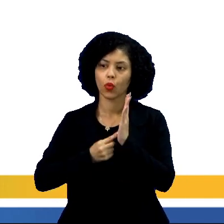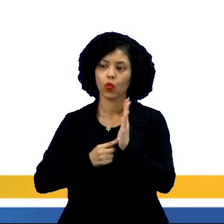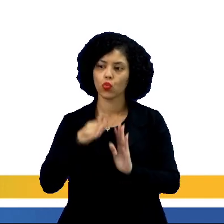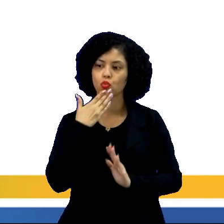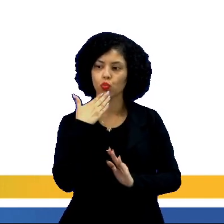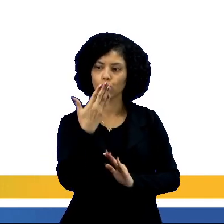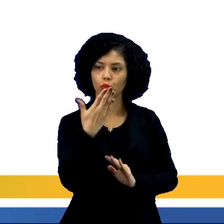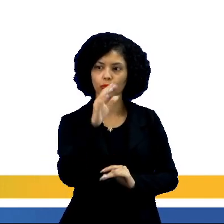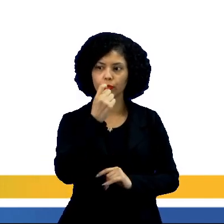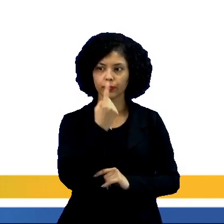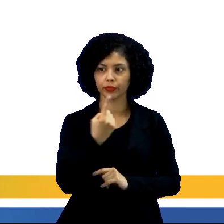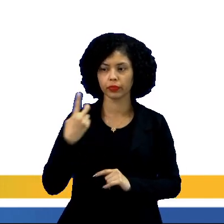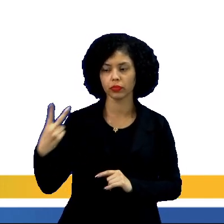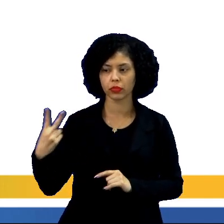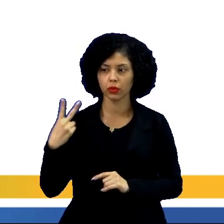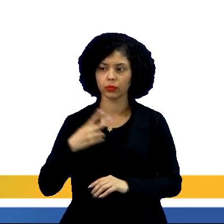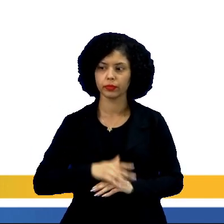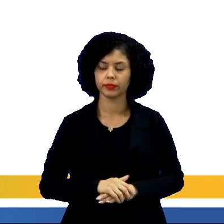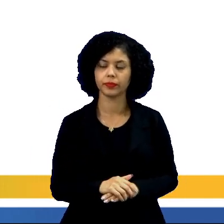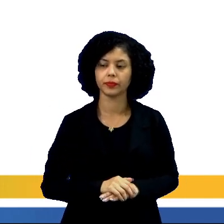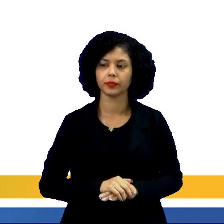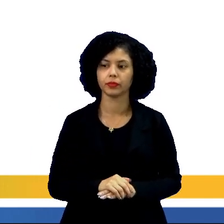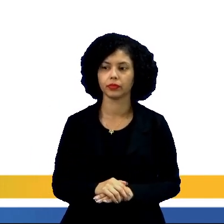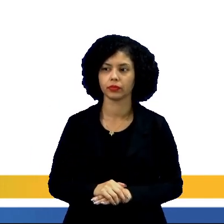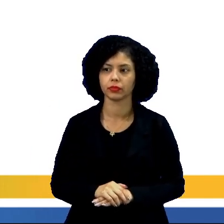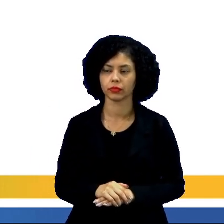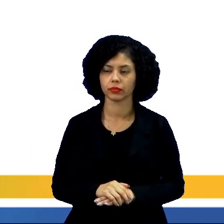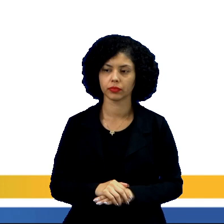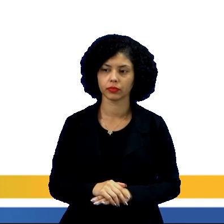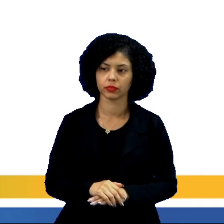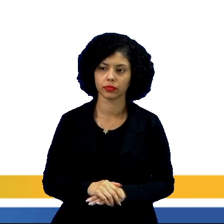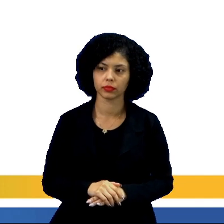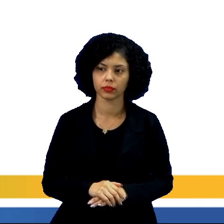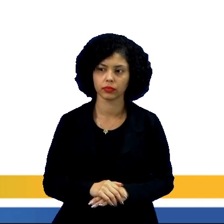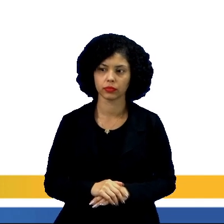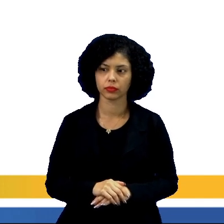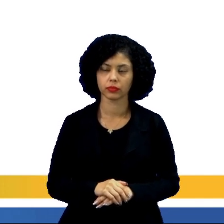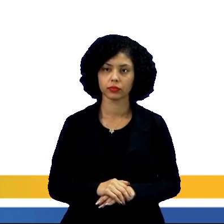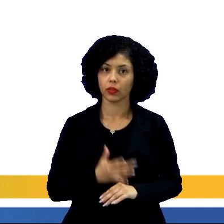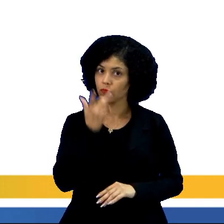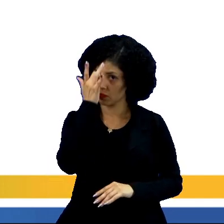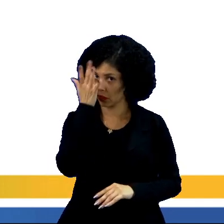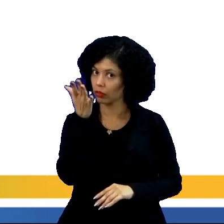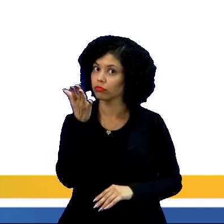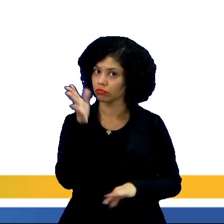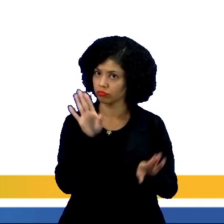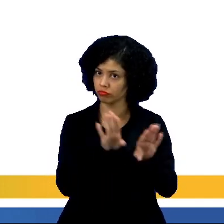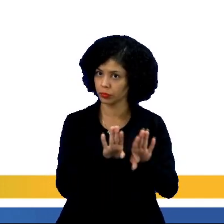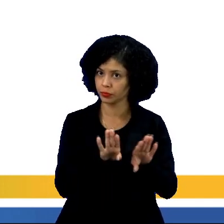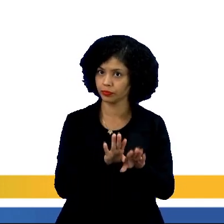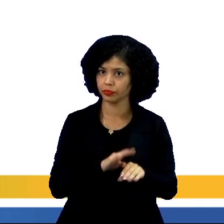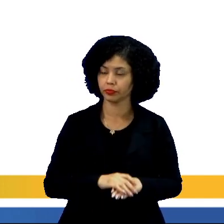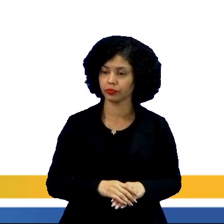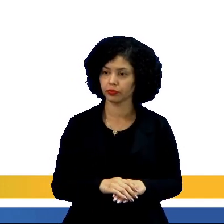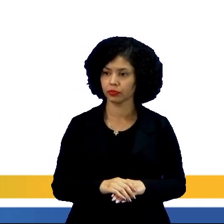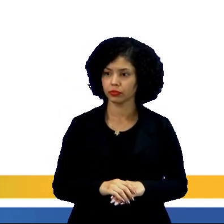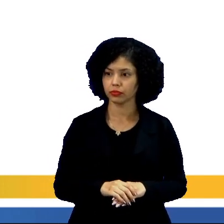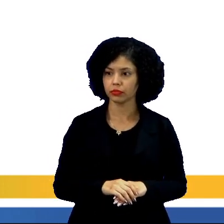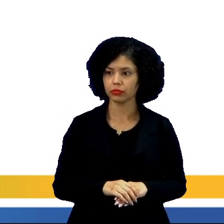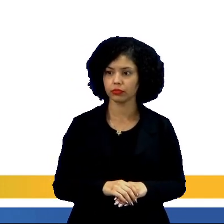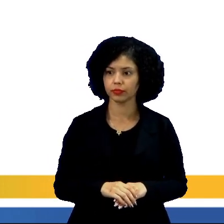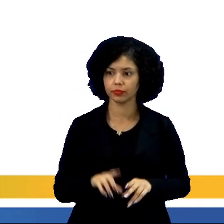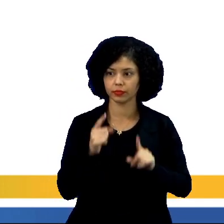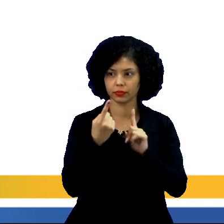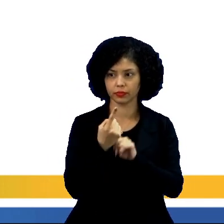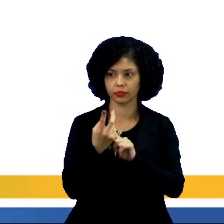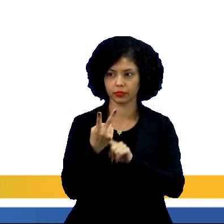que significa, respectivamente, os números 1 e 2. Tá super fácil essa também. Vamos lá. O